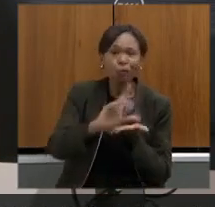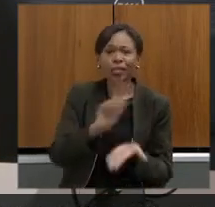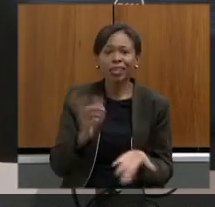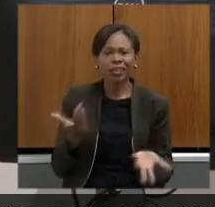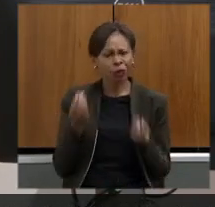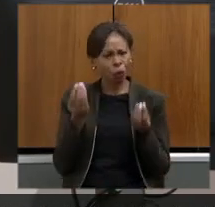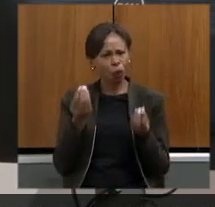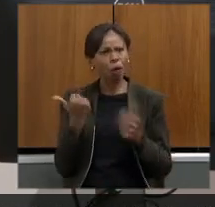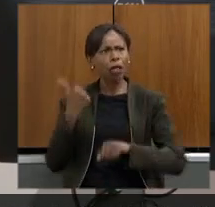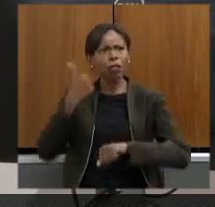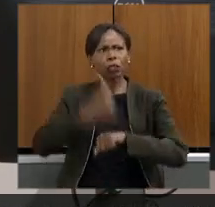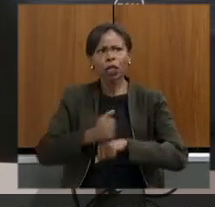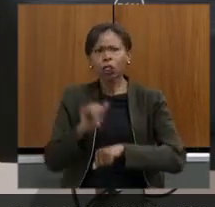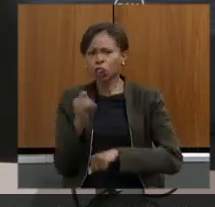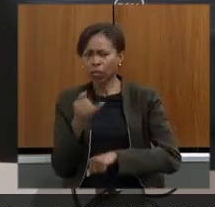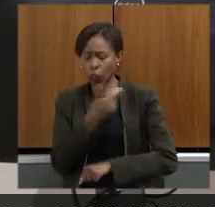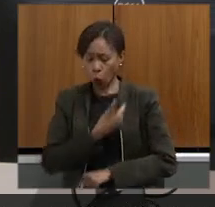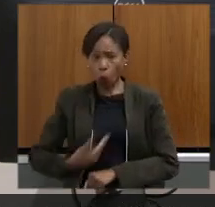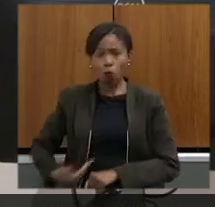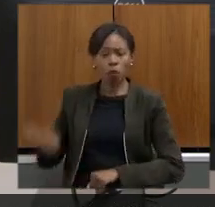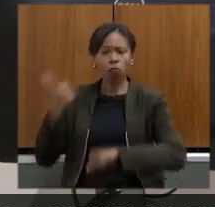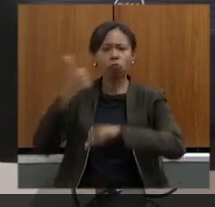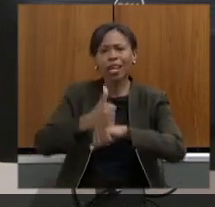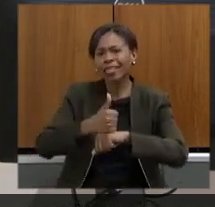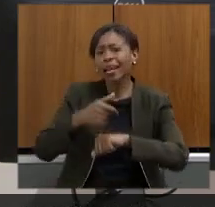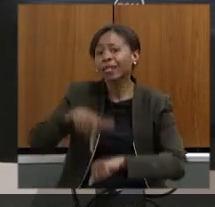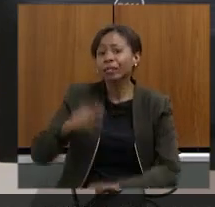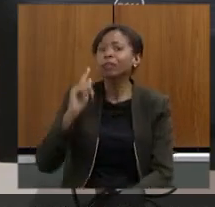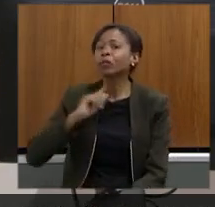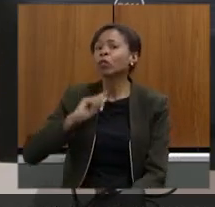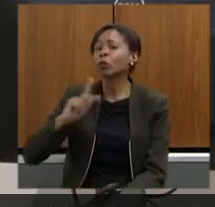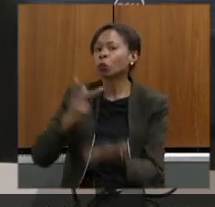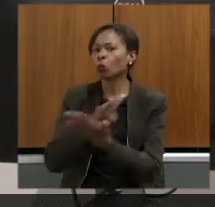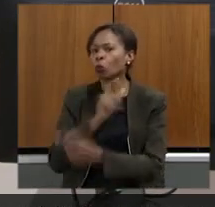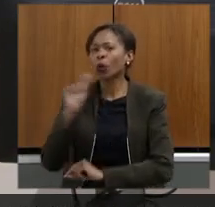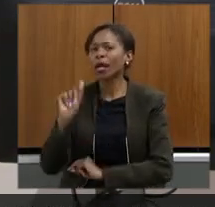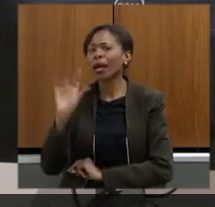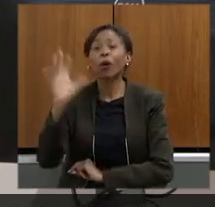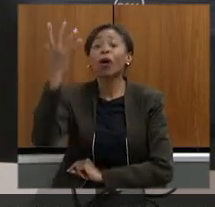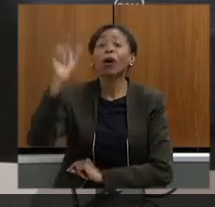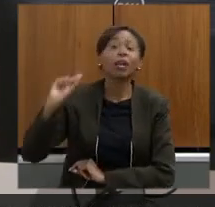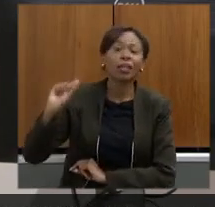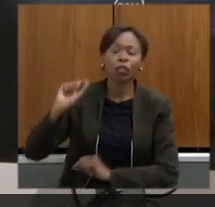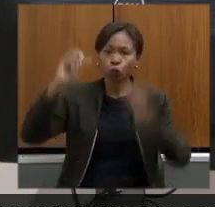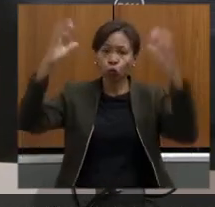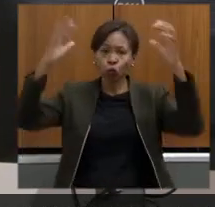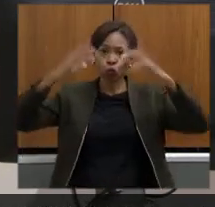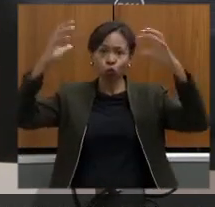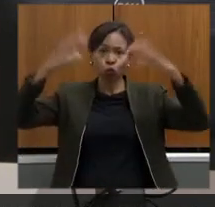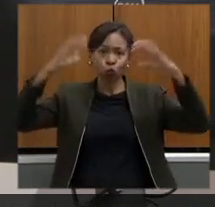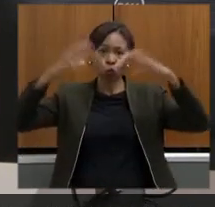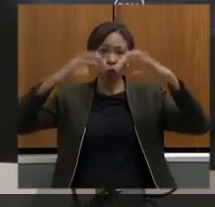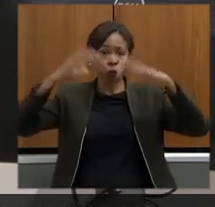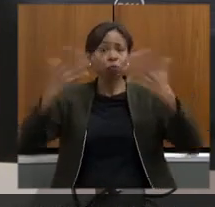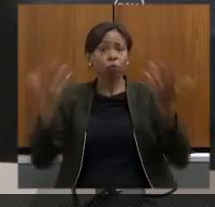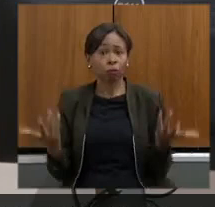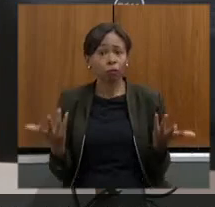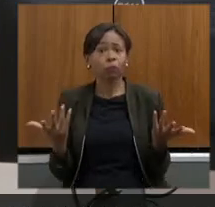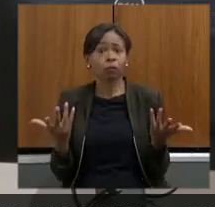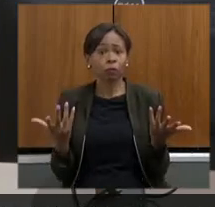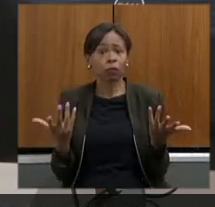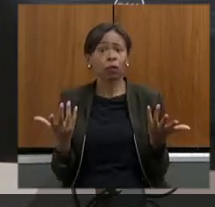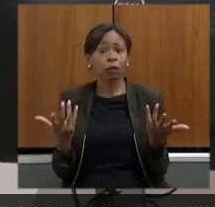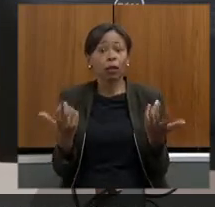governo assume em janeiro e Minas Gerais que que acontece em janeiro e Minas Gerais chuva necessidade de ter